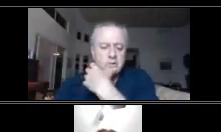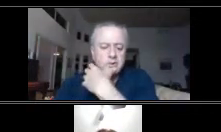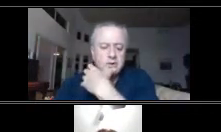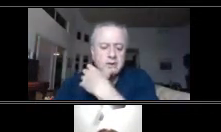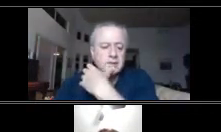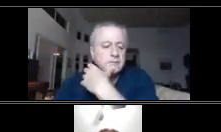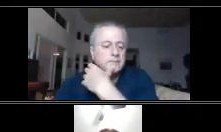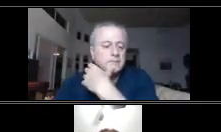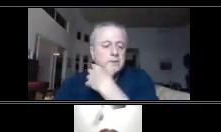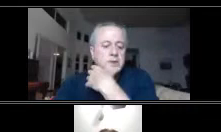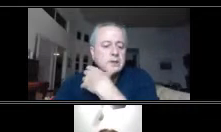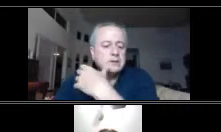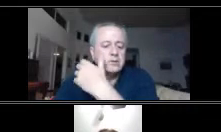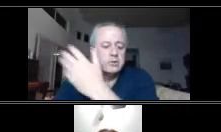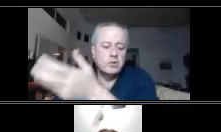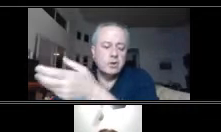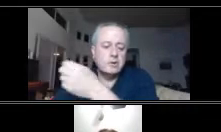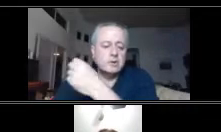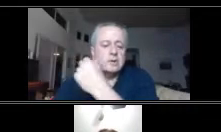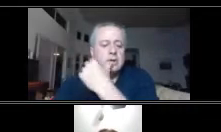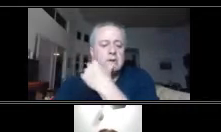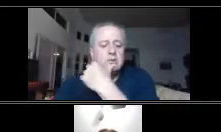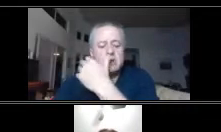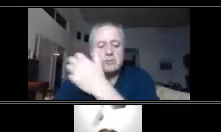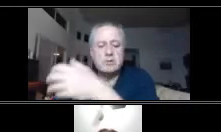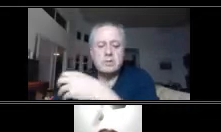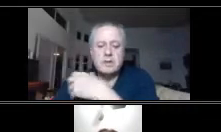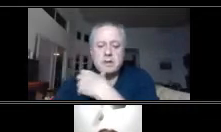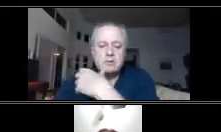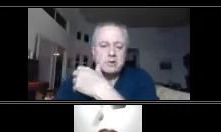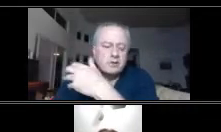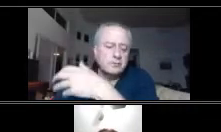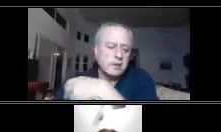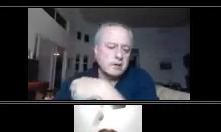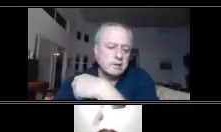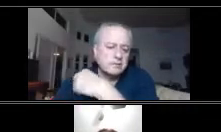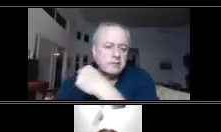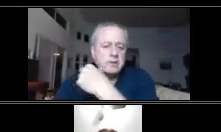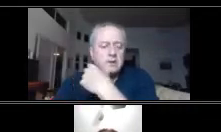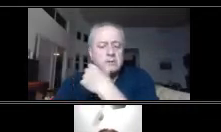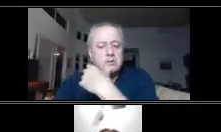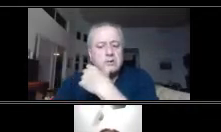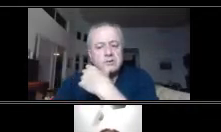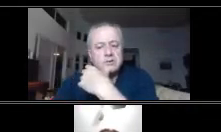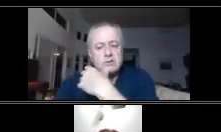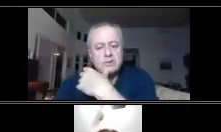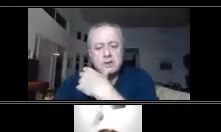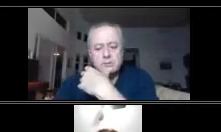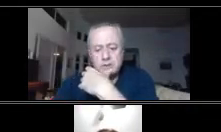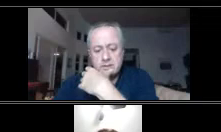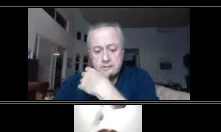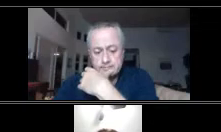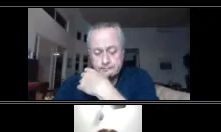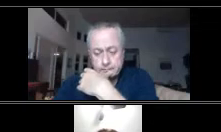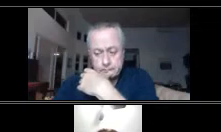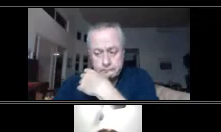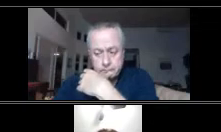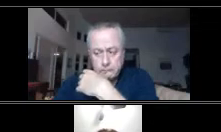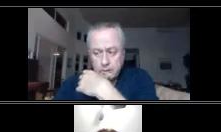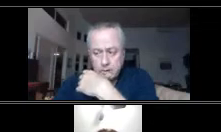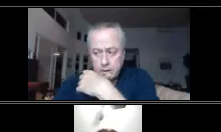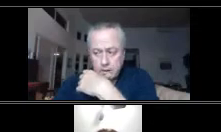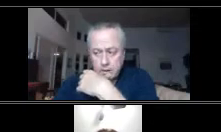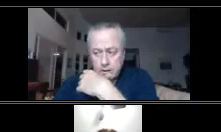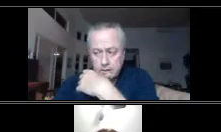avesso e não encontra nada. Dor abdominal, dor nas pernas, muitas vezes dor de cabeça,